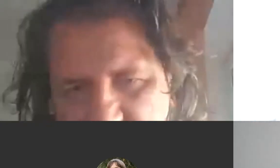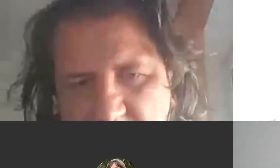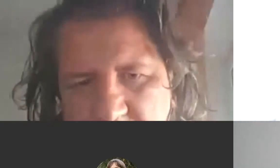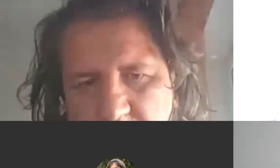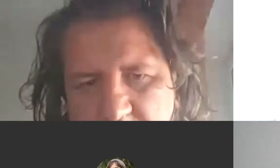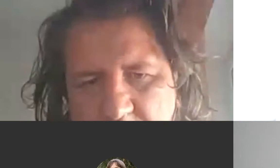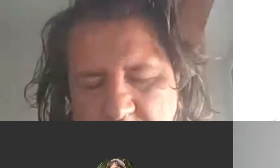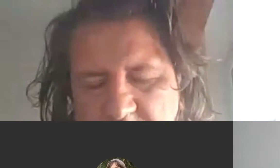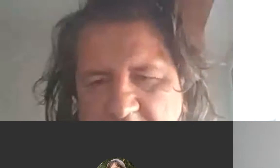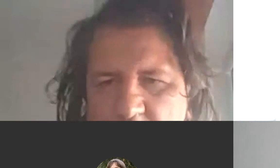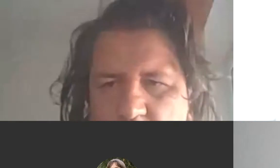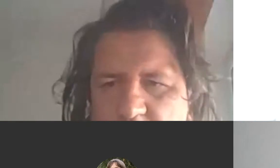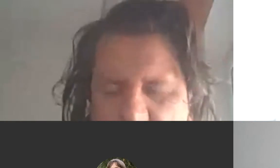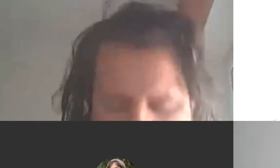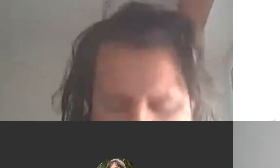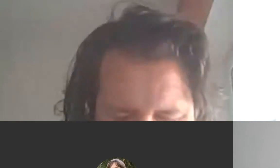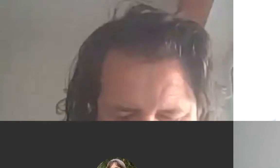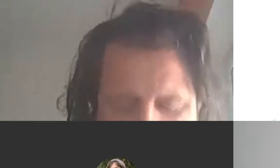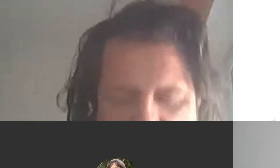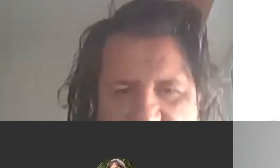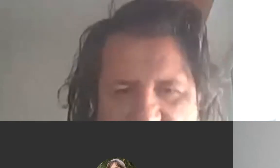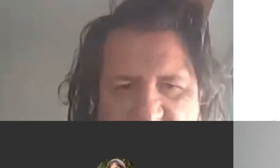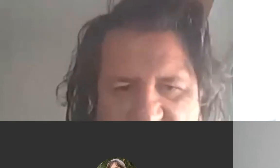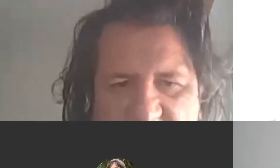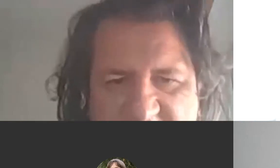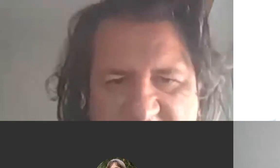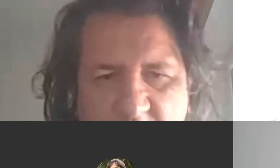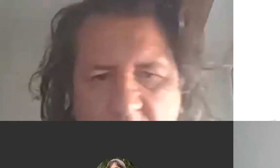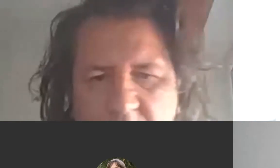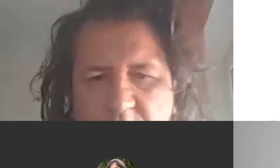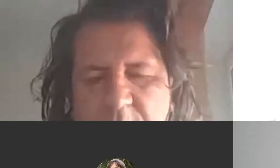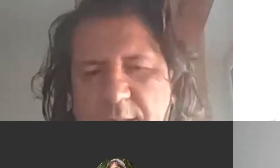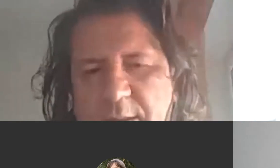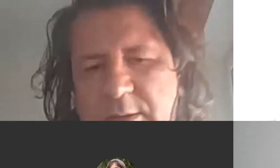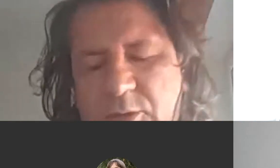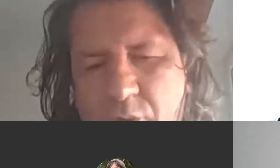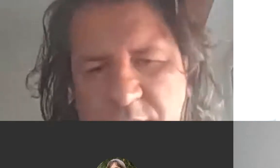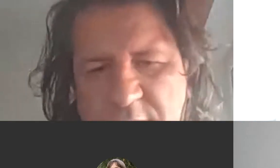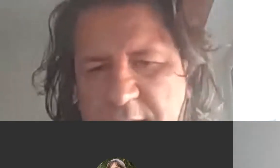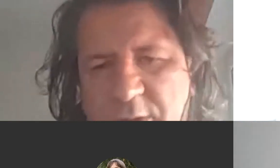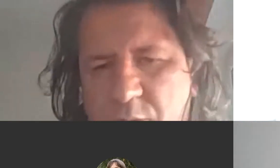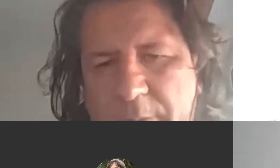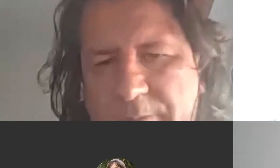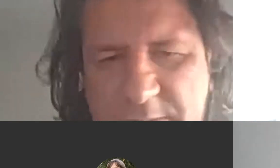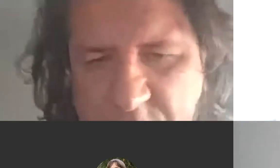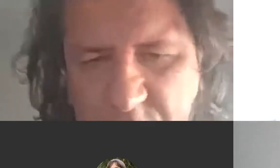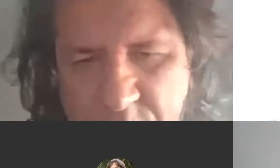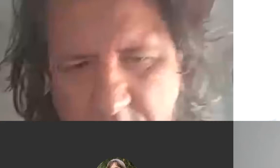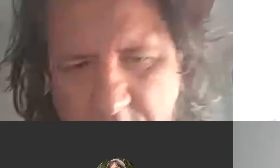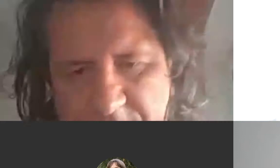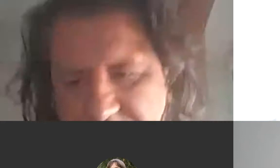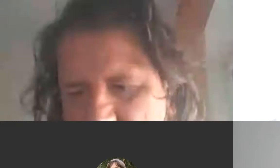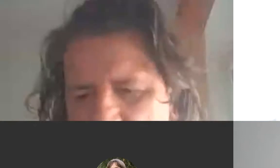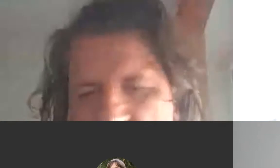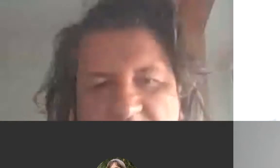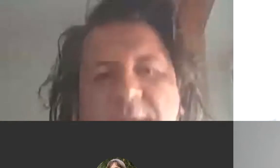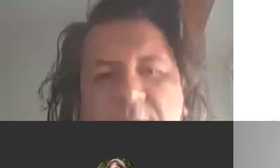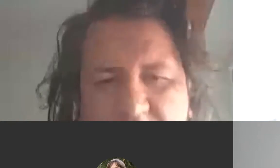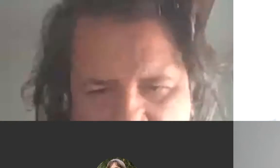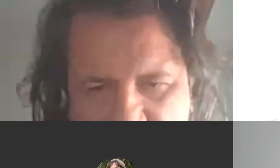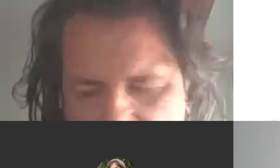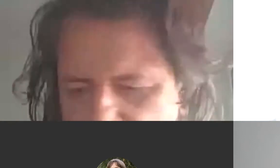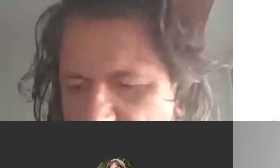Obviamente, que não terá nenhum tipo de possibilidade de ser realizado. Em um contexto de rede, não há possibilidade de controle. Não